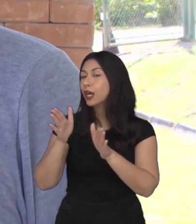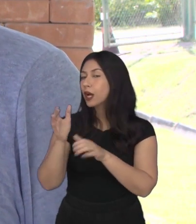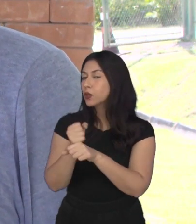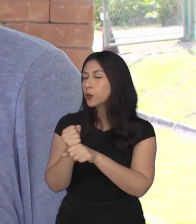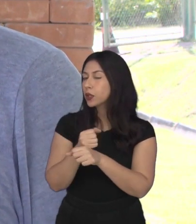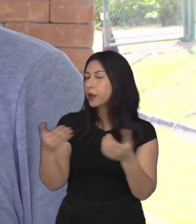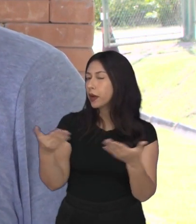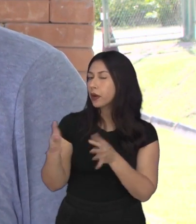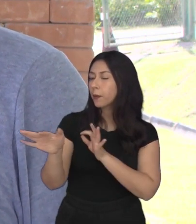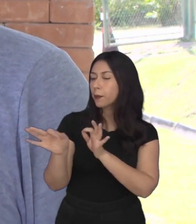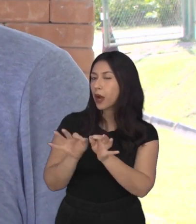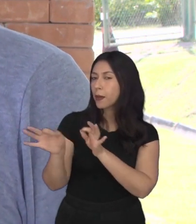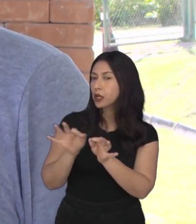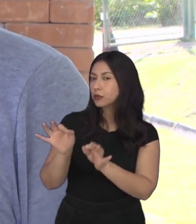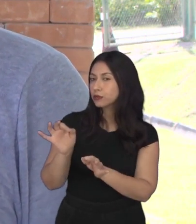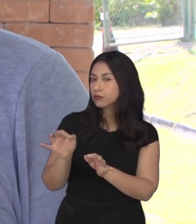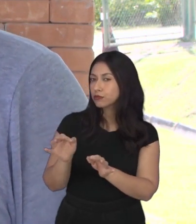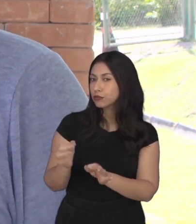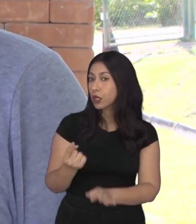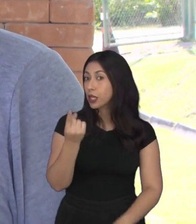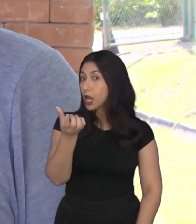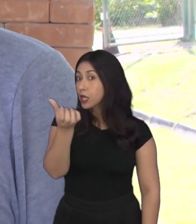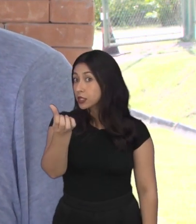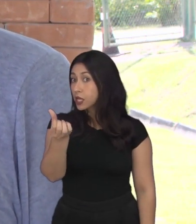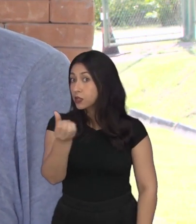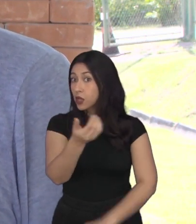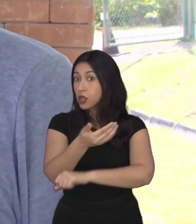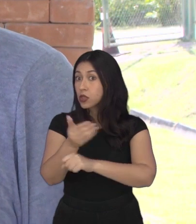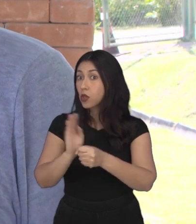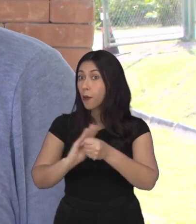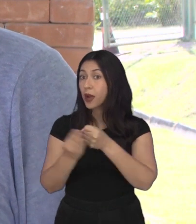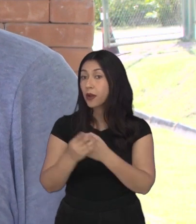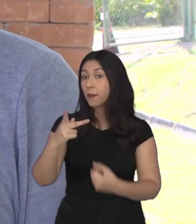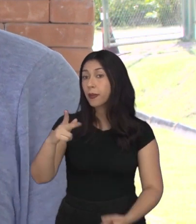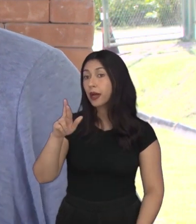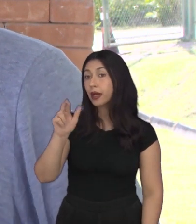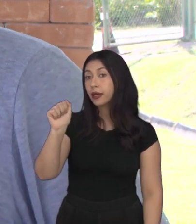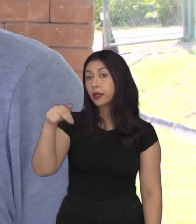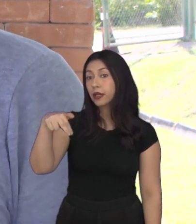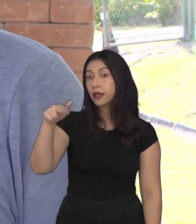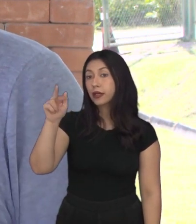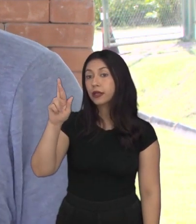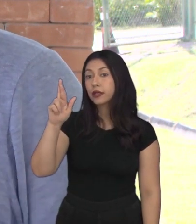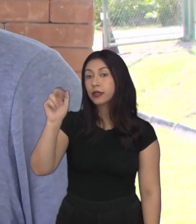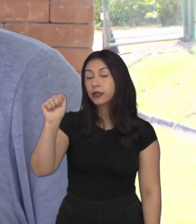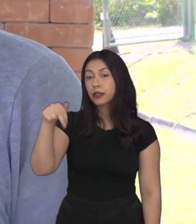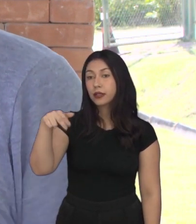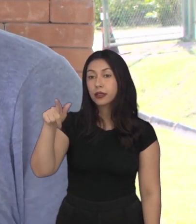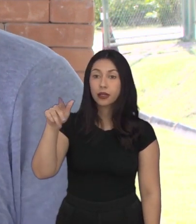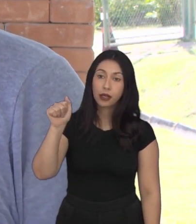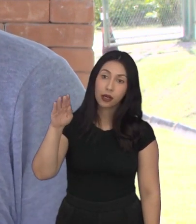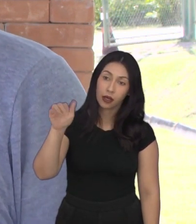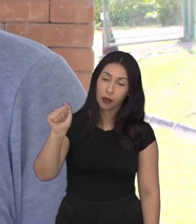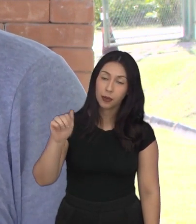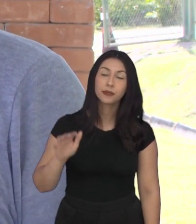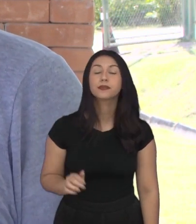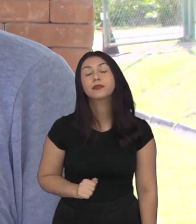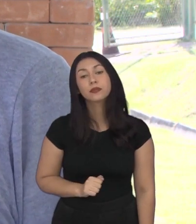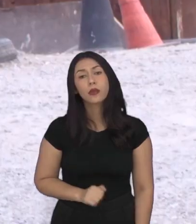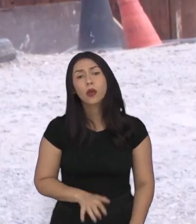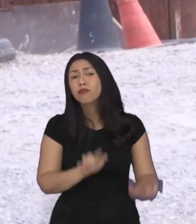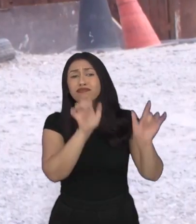eu nunca imaginei, né? Até que um dia eu tive uma dor bem forte na minha perna. Aí eu procurei o médico e ele fez um